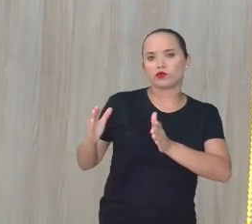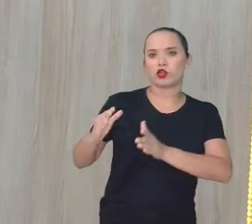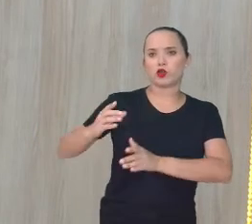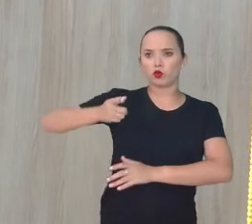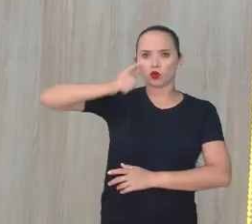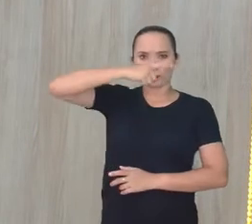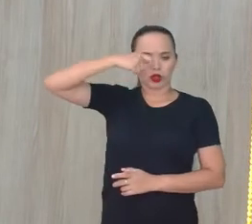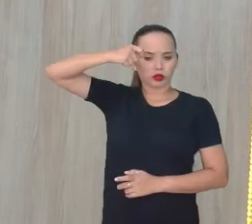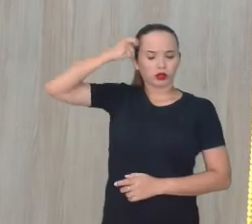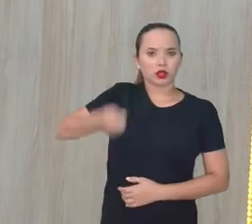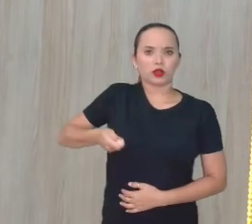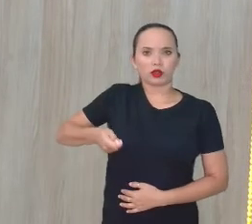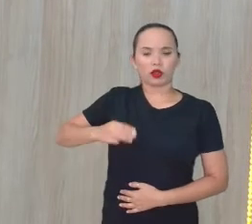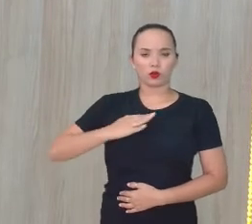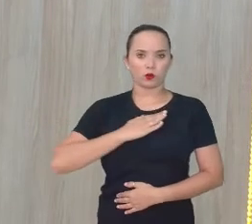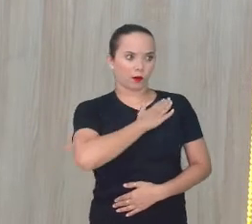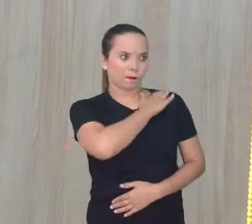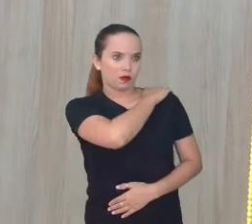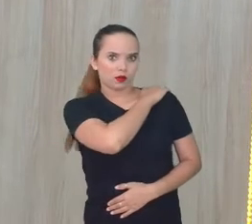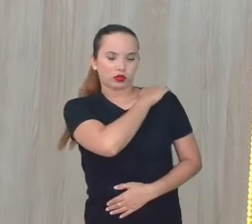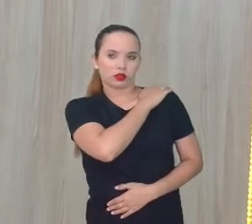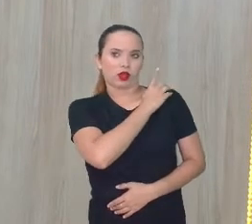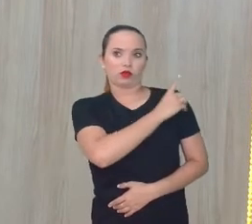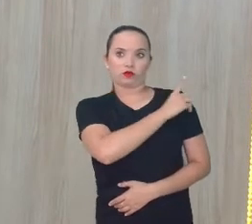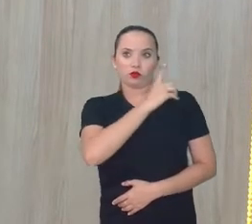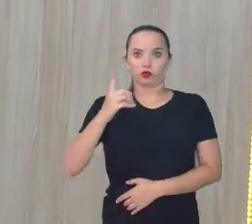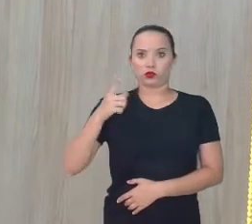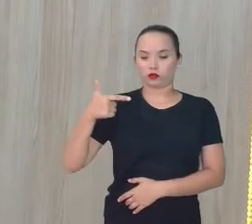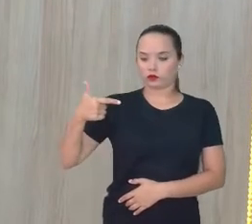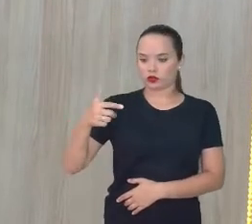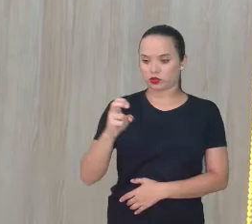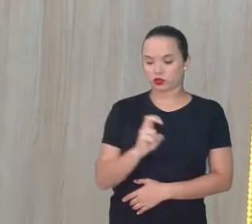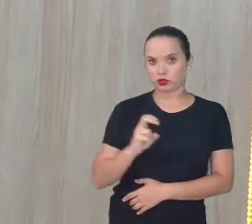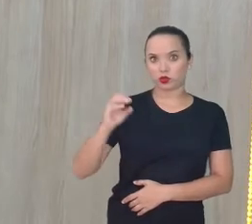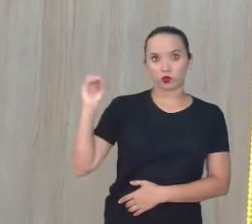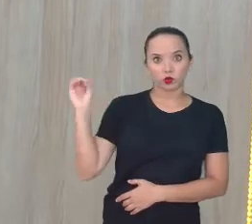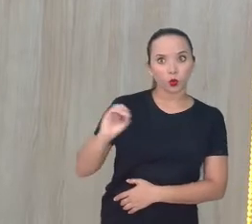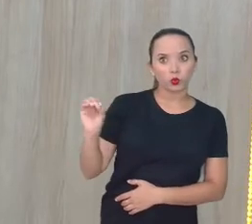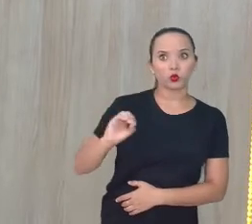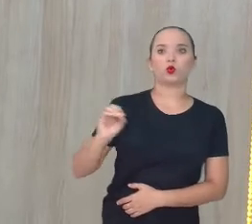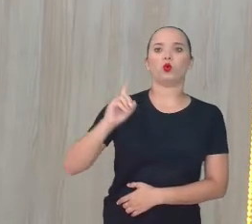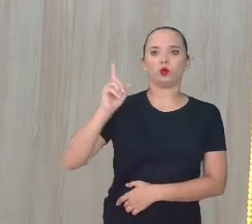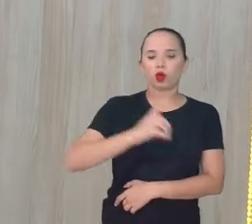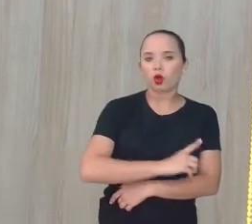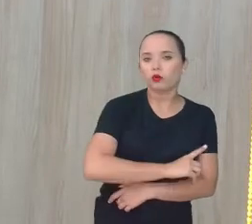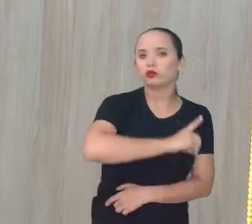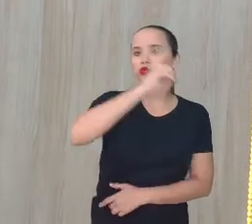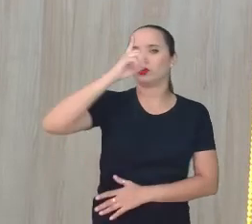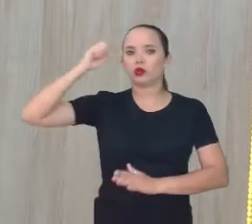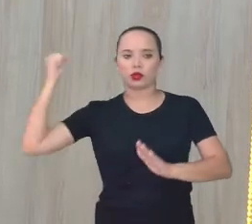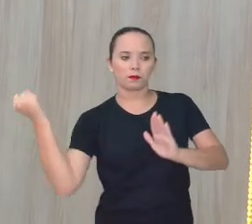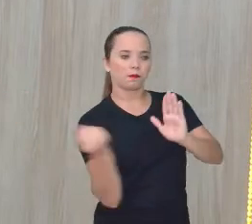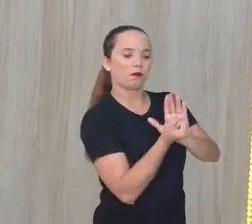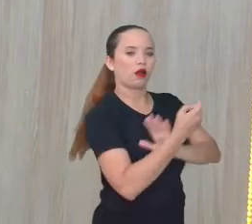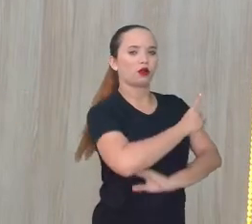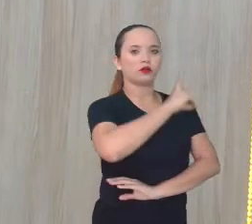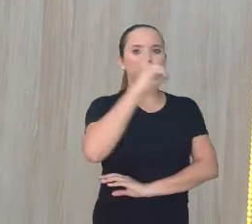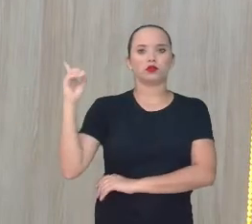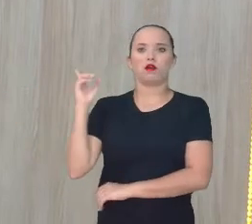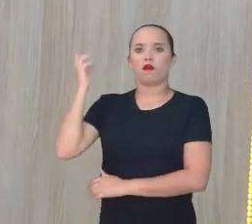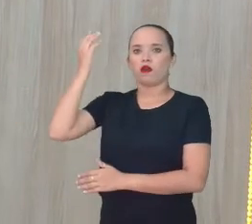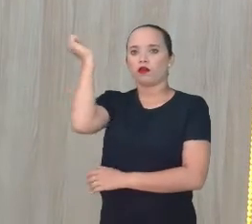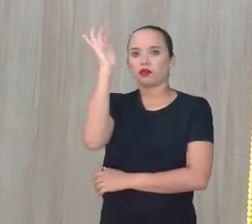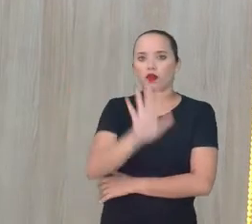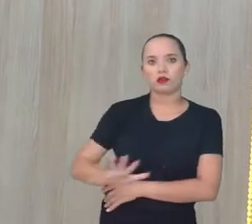militar, inclusive o dia 25 de outubro, né, ele é a data, né, que marca o Dia Nacional da